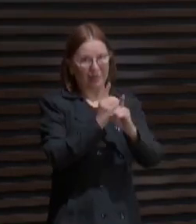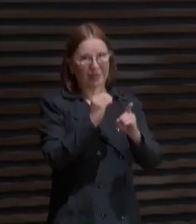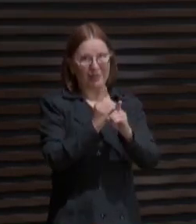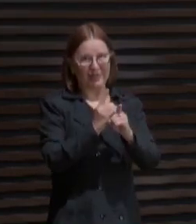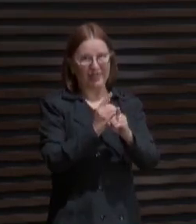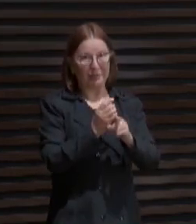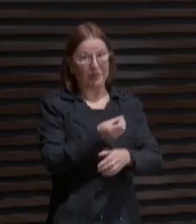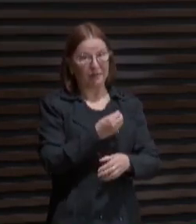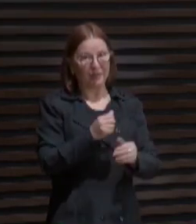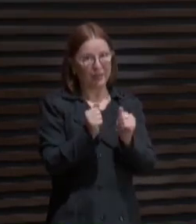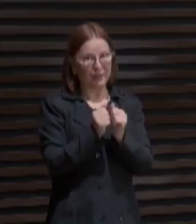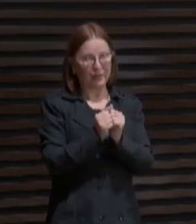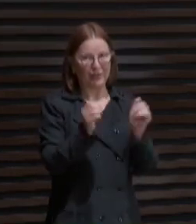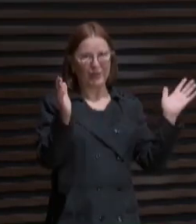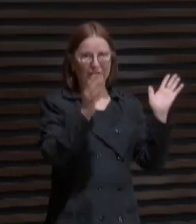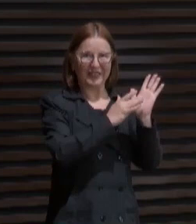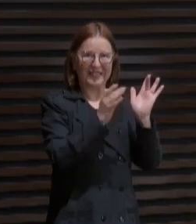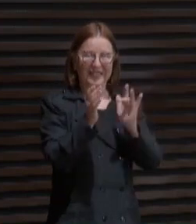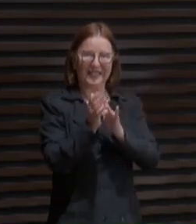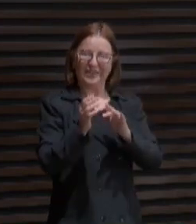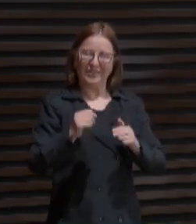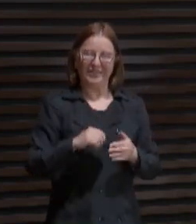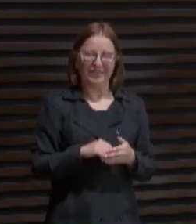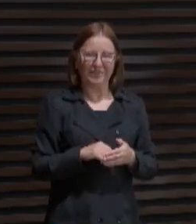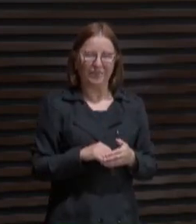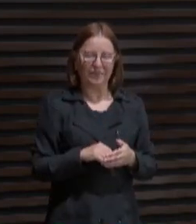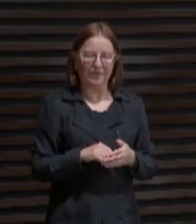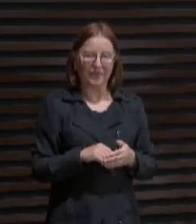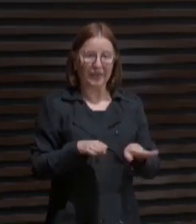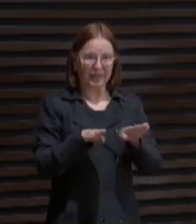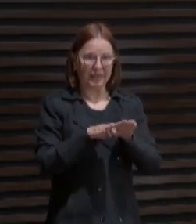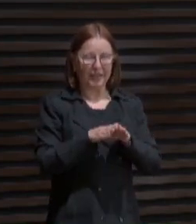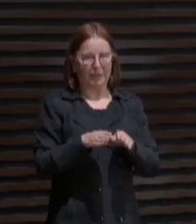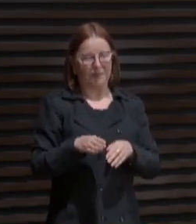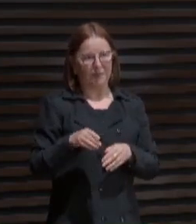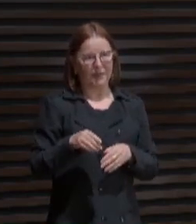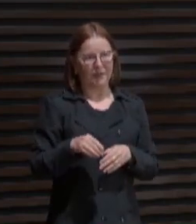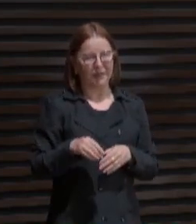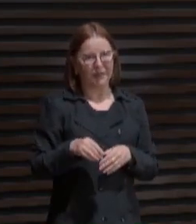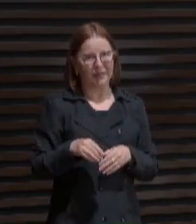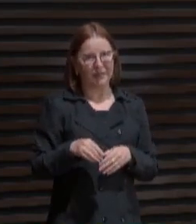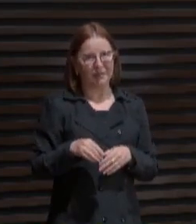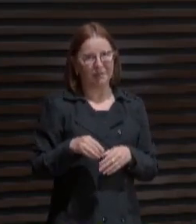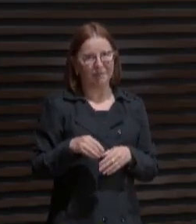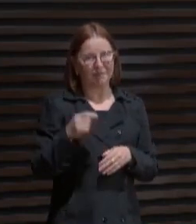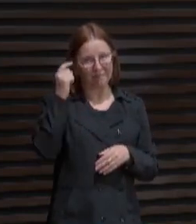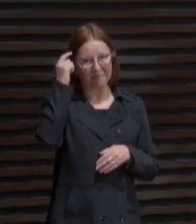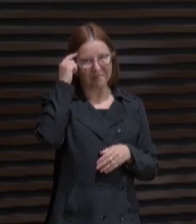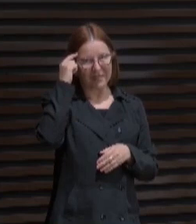Bem como considerar o impacto da ausência e da presença de Cristo nos discípulos,